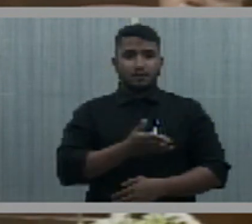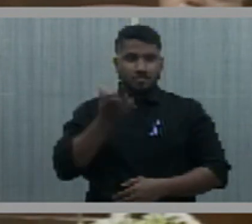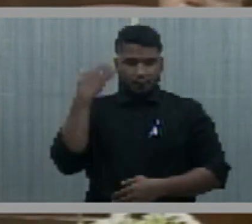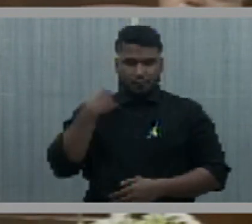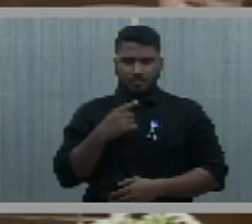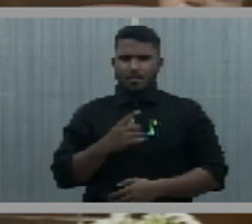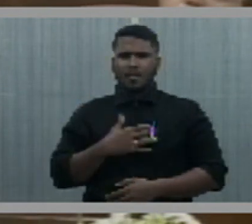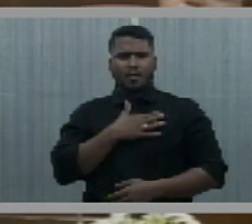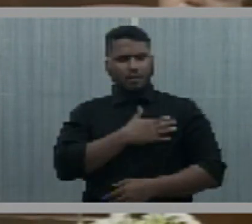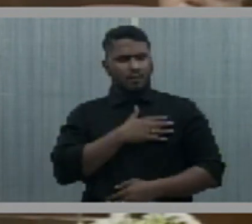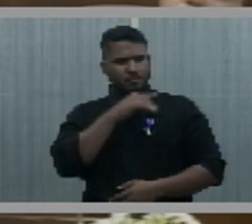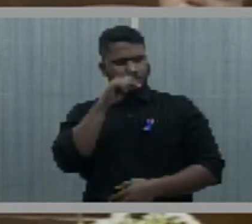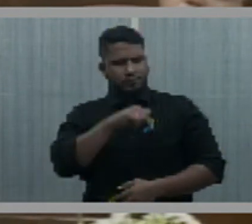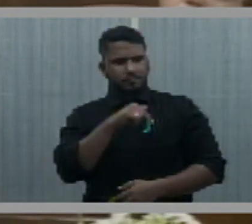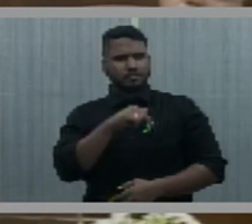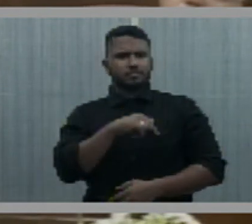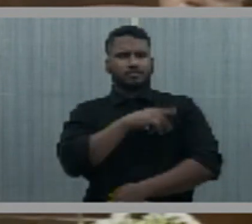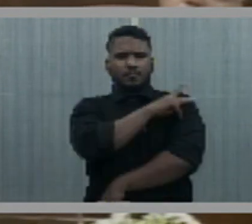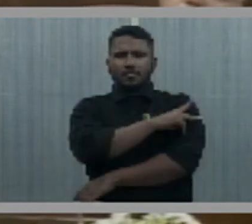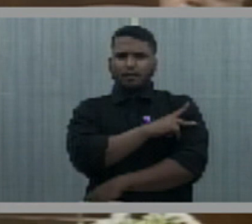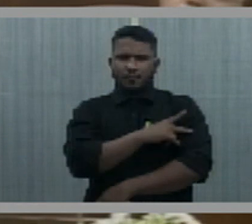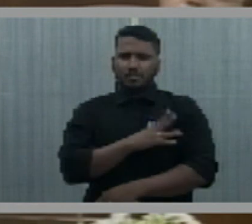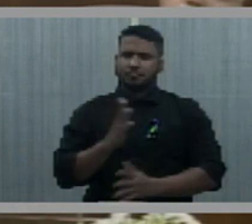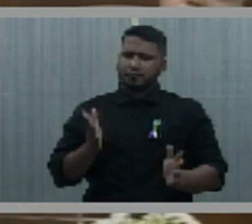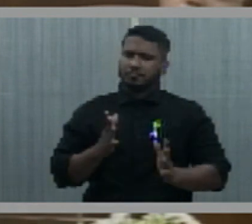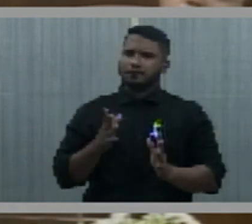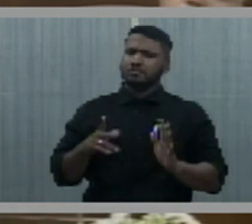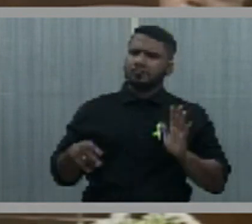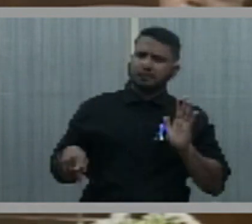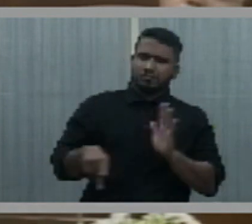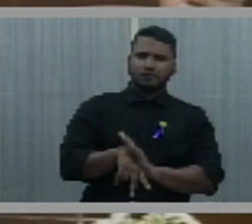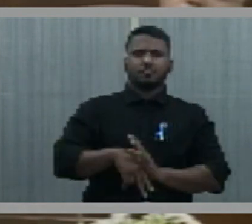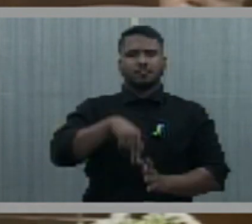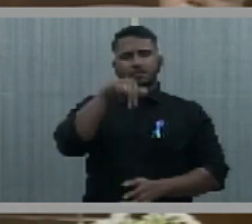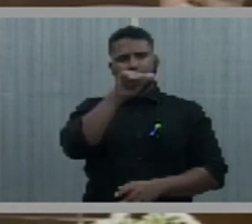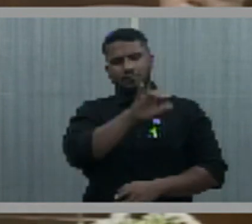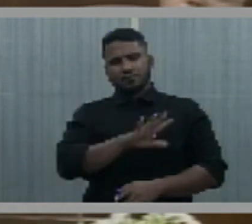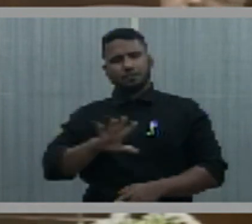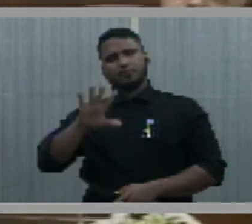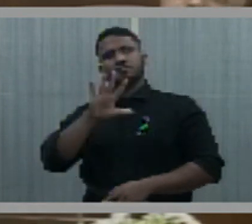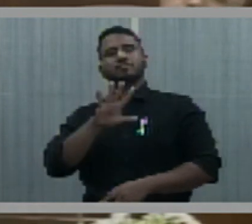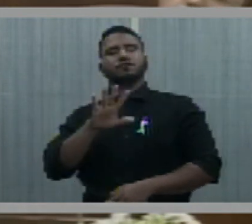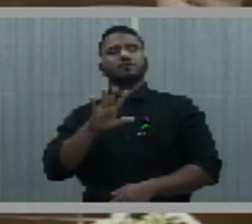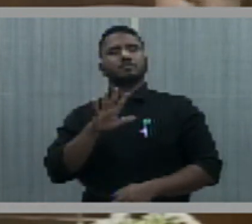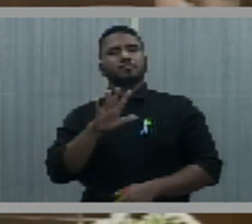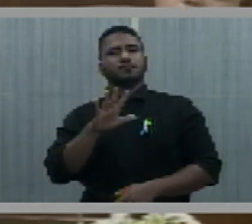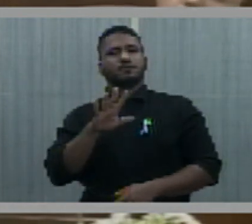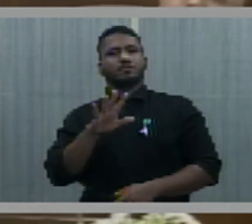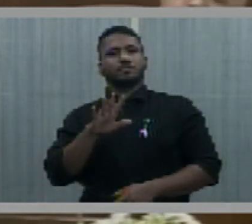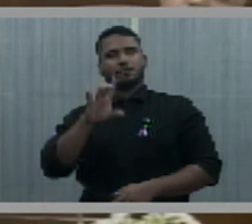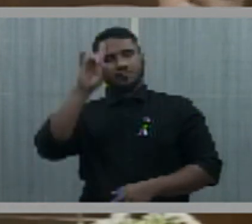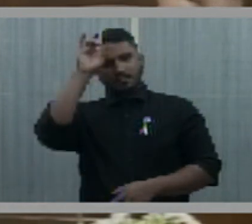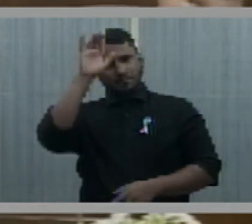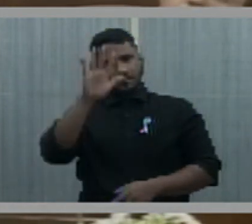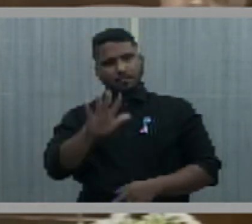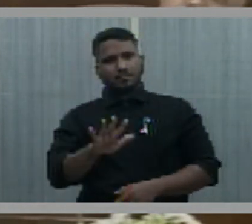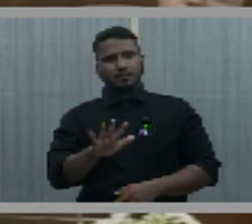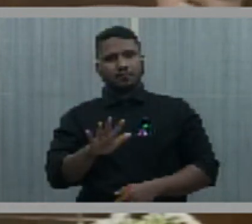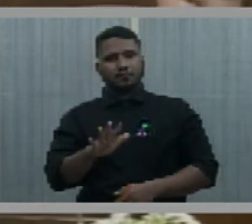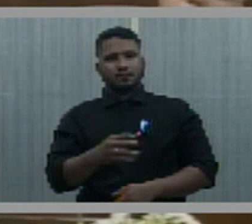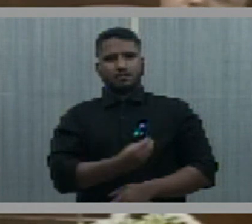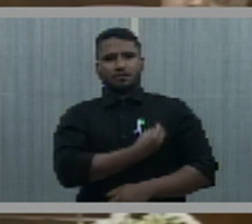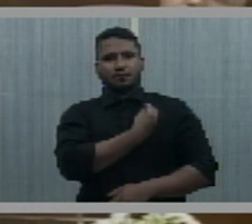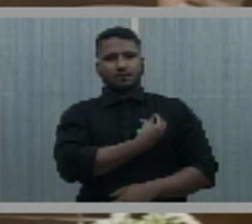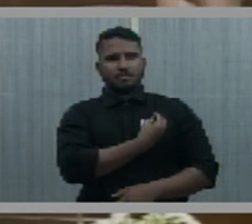identifiquei com esta terra, muito rápido me tornei nordestino, piauense de coração. Deus nos abençoe. Viva